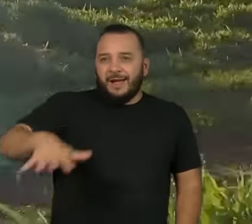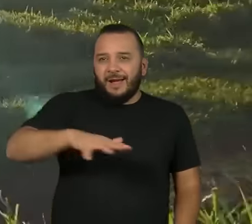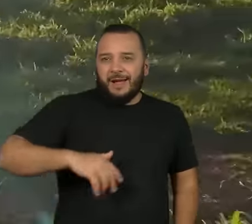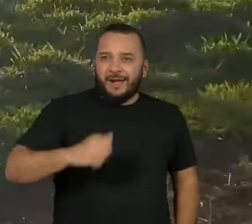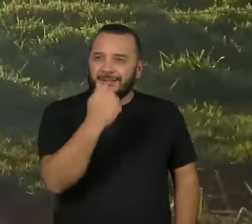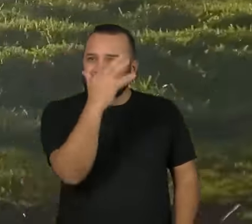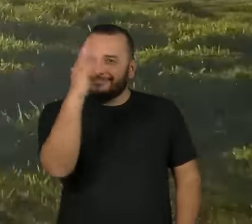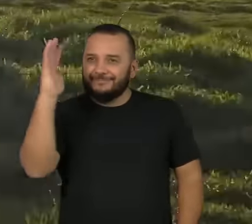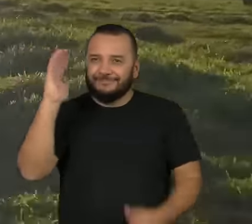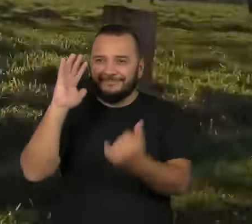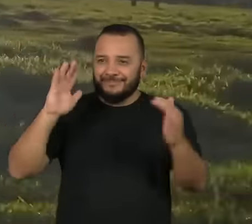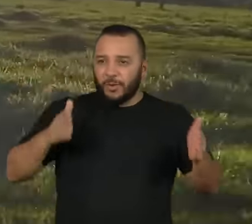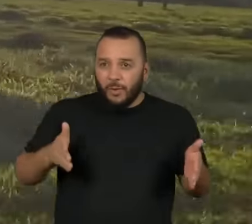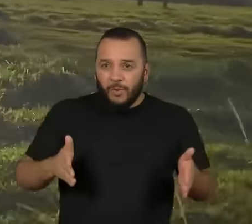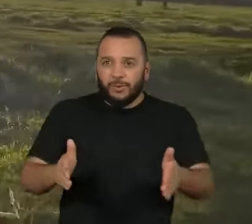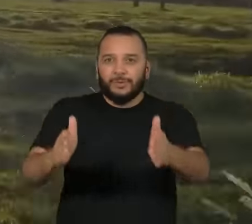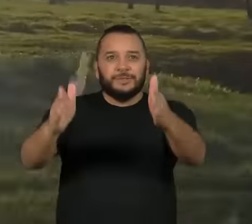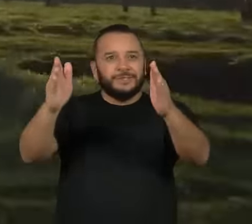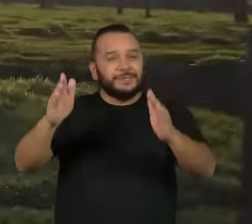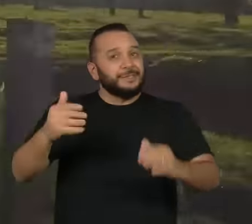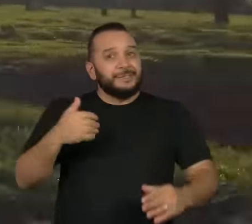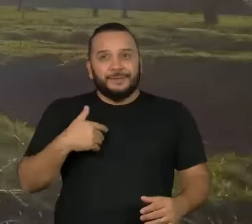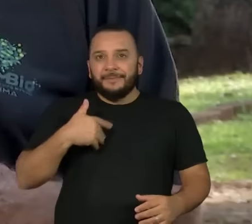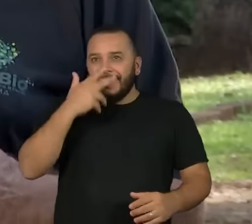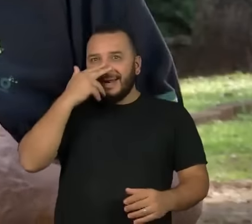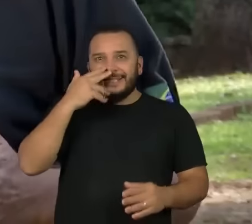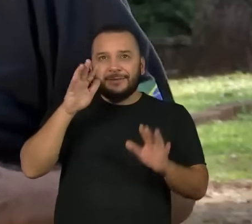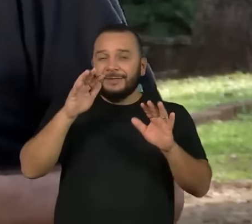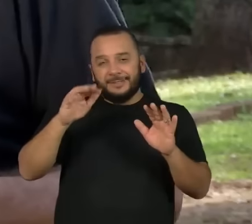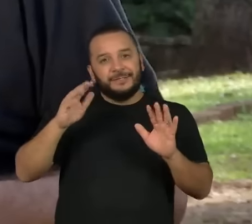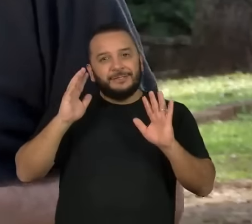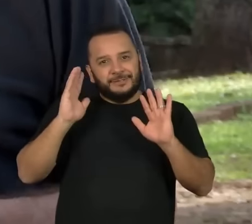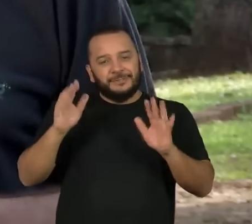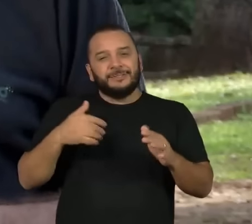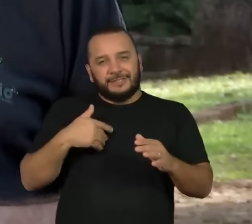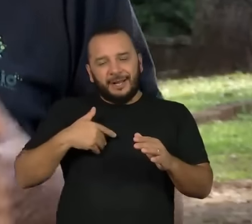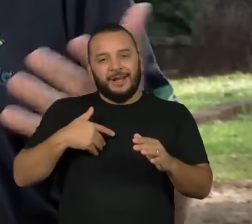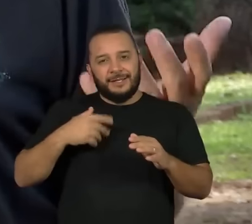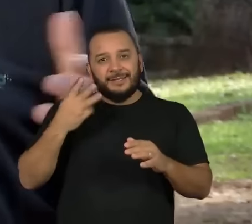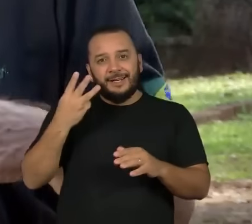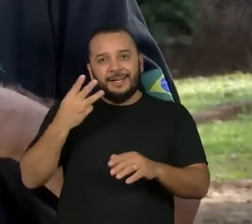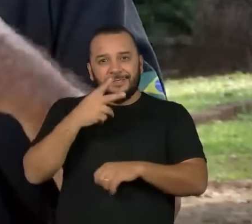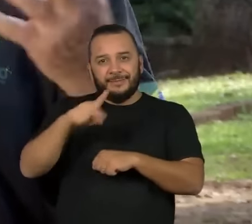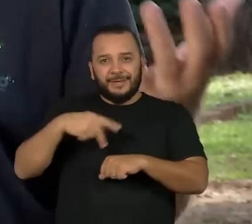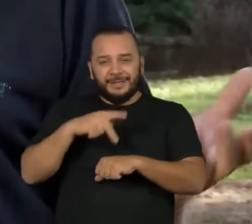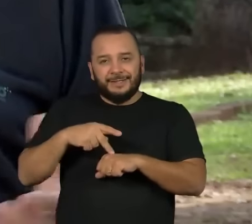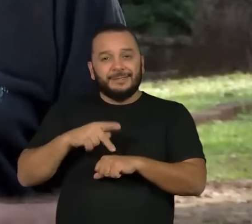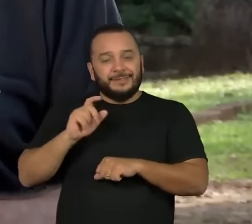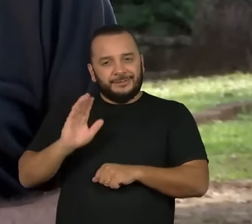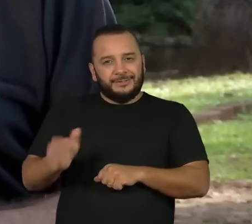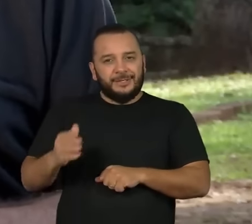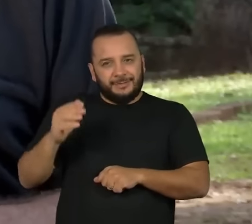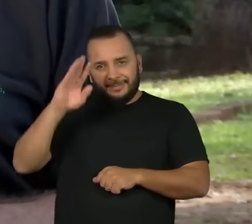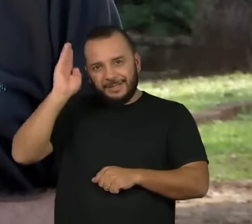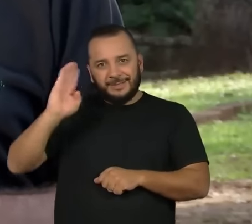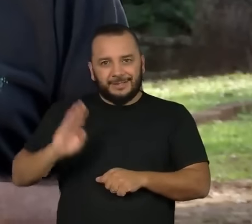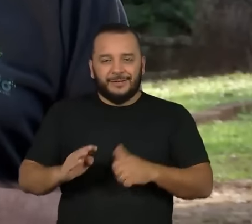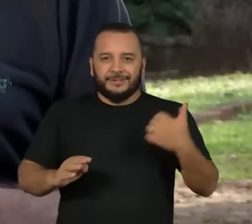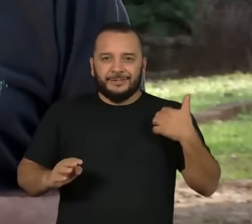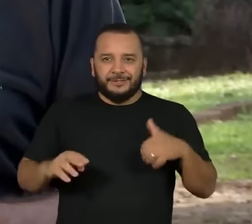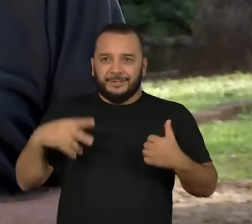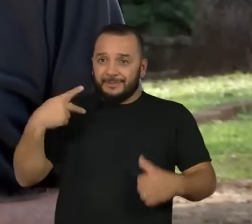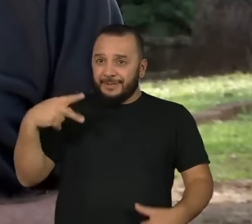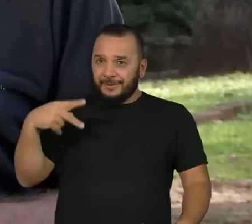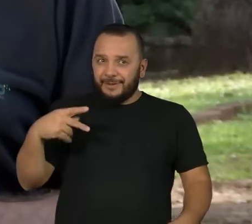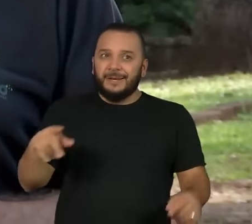floresta contínua, única, que é praticamente interminável, do Brasil, Argentina, Paraguai, né? A grande floresta, a ecorregião das